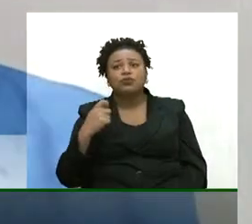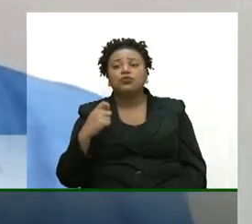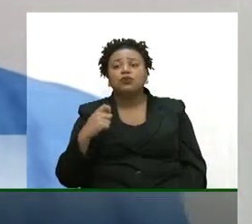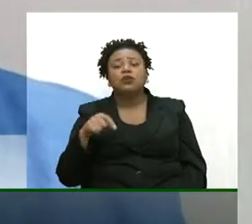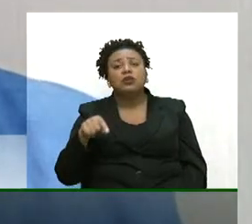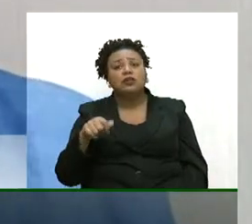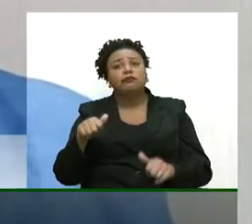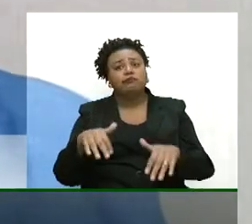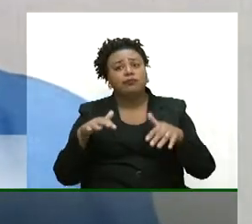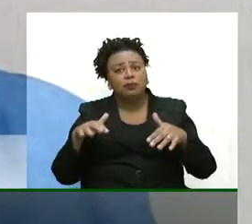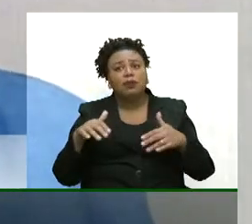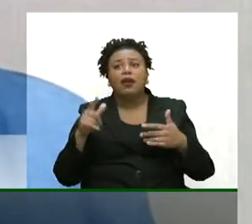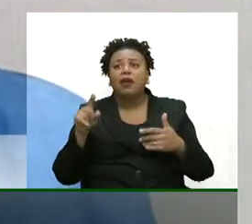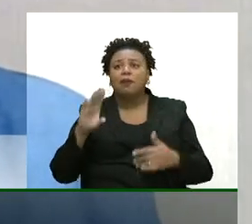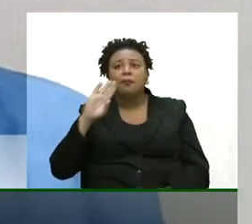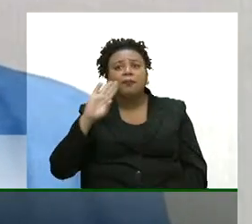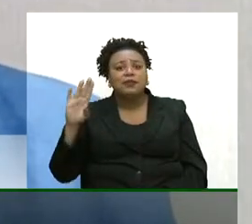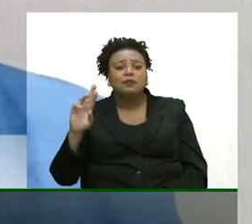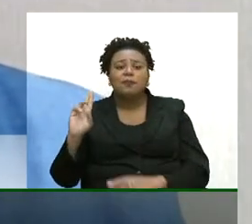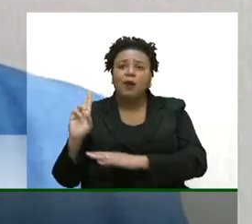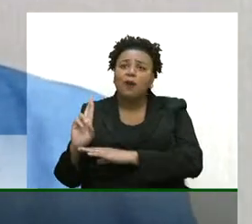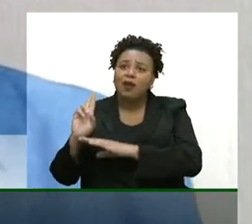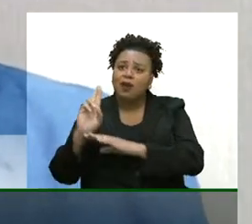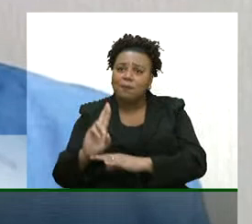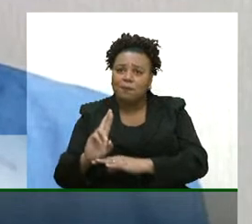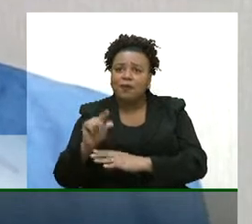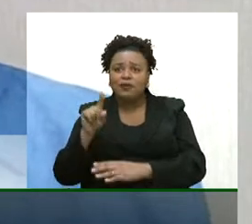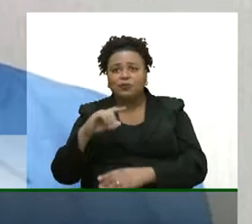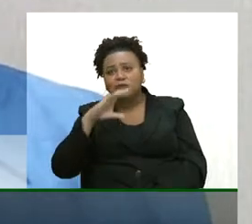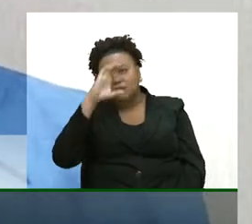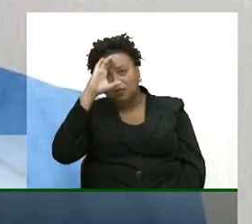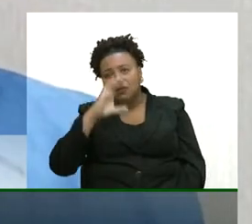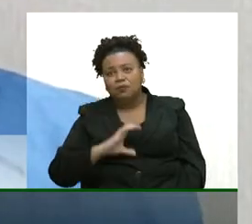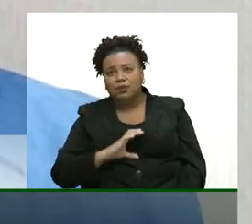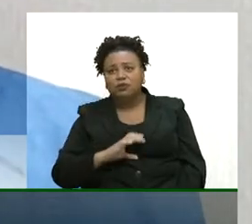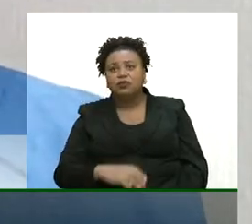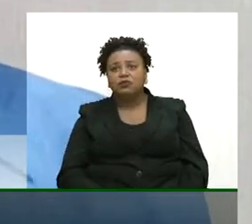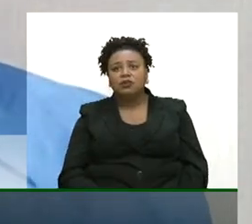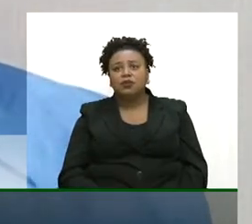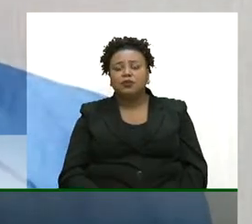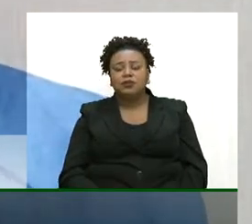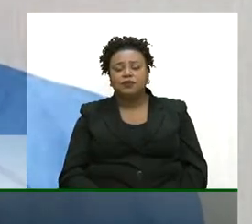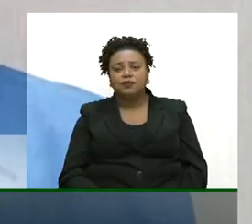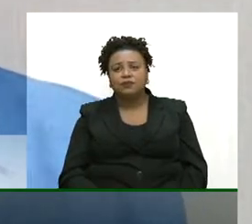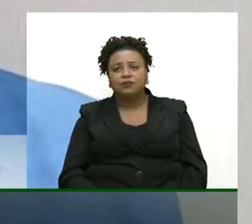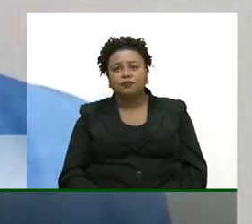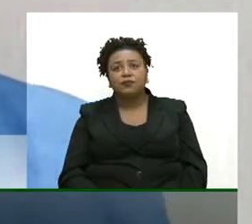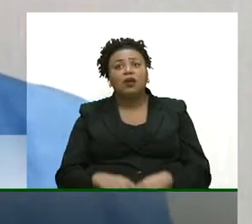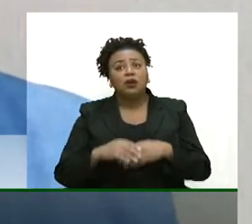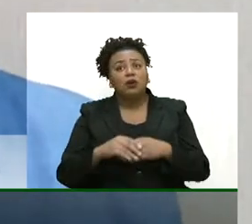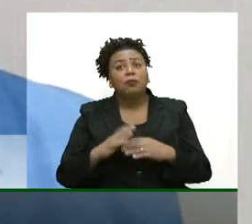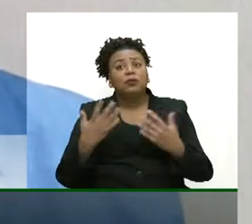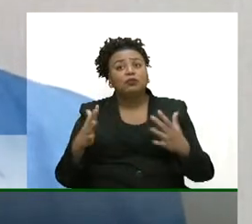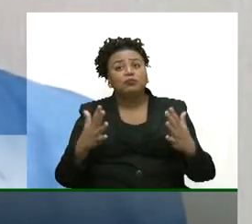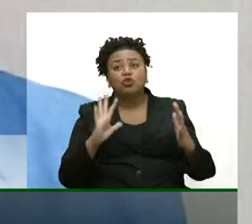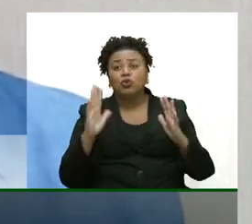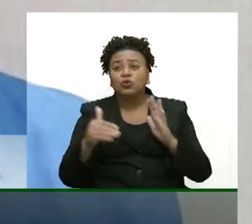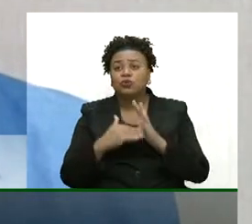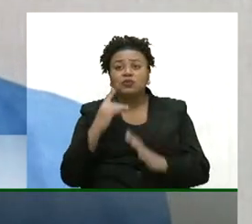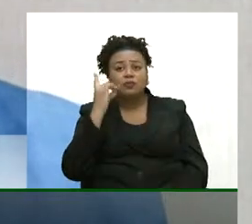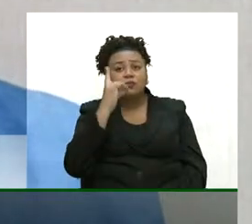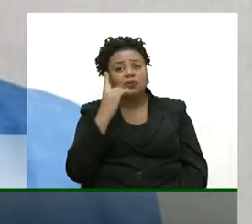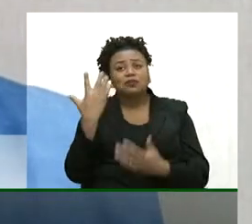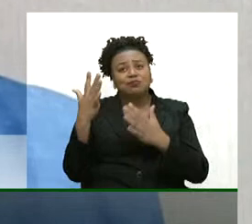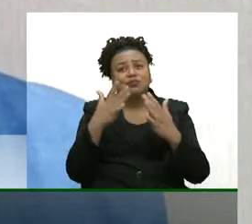e o parlamento, por ser seu principal representante do cidadão, fez a sua parte também. Então, saúdo todos os deputados pela sua participação,